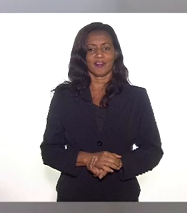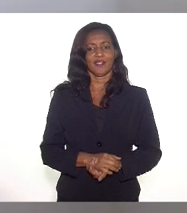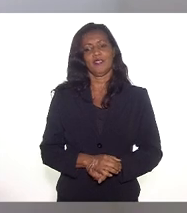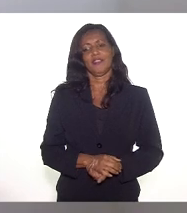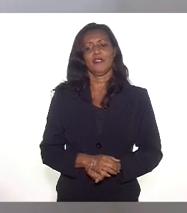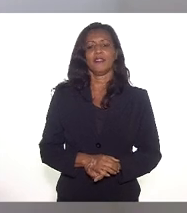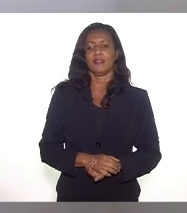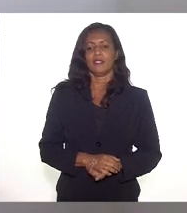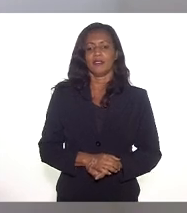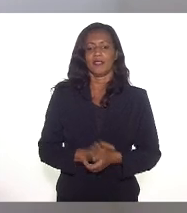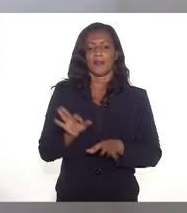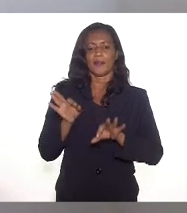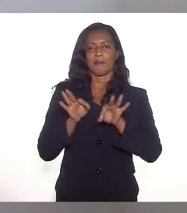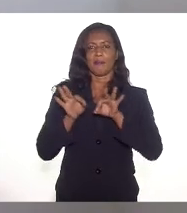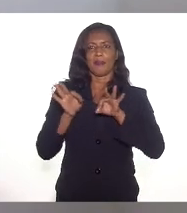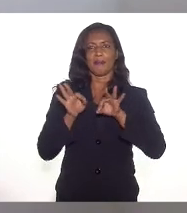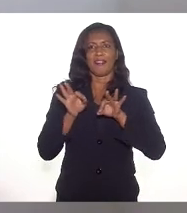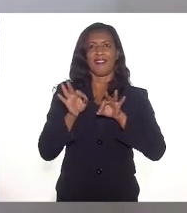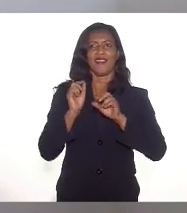preparar sua mudança.